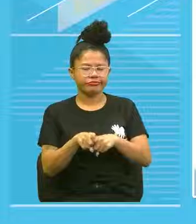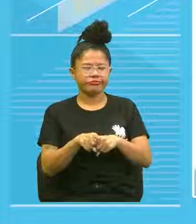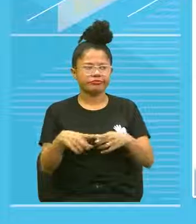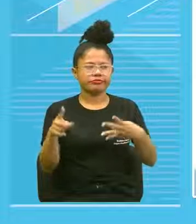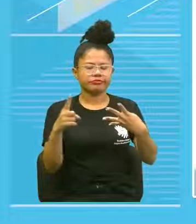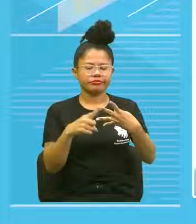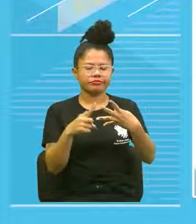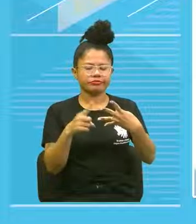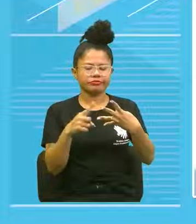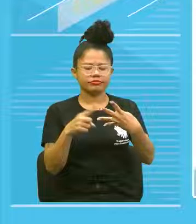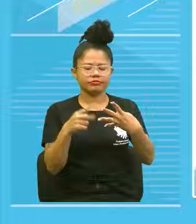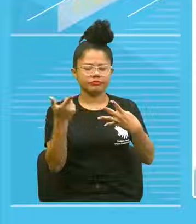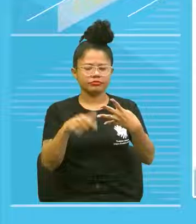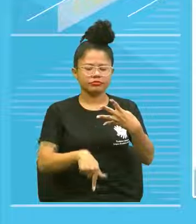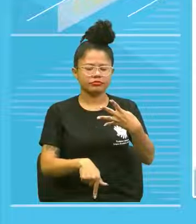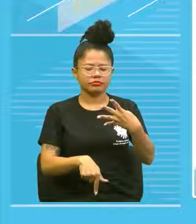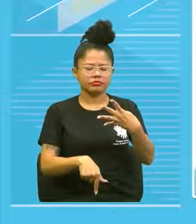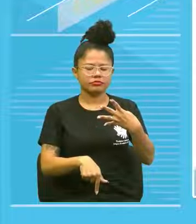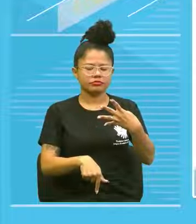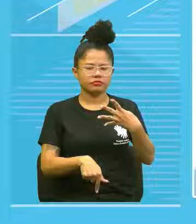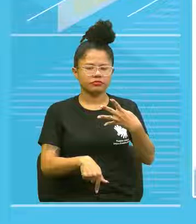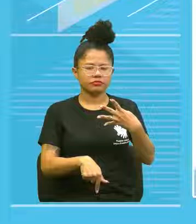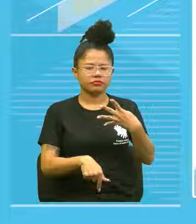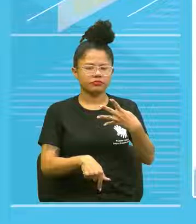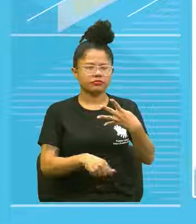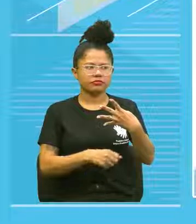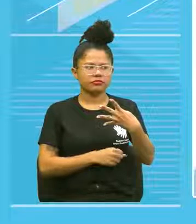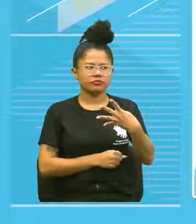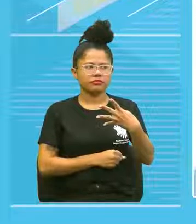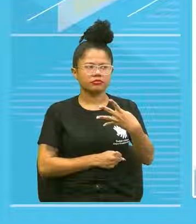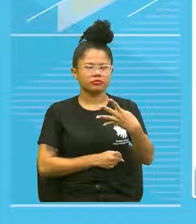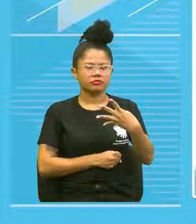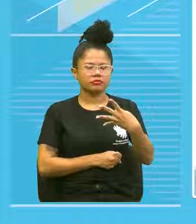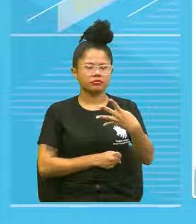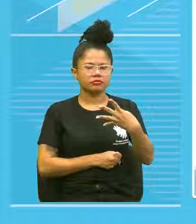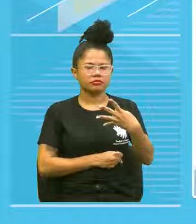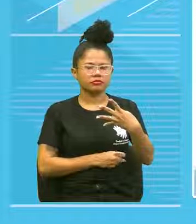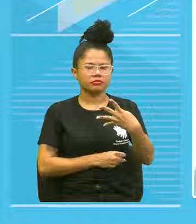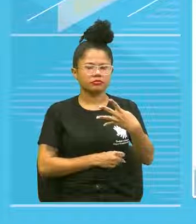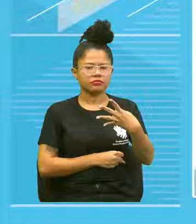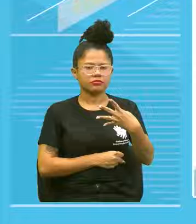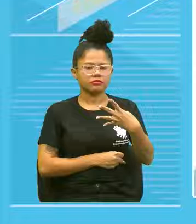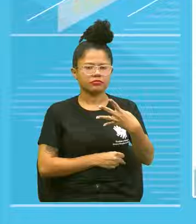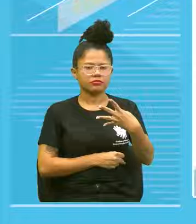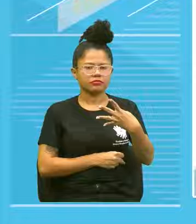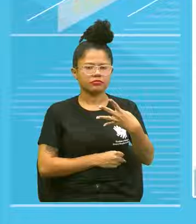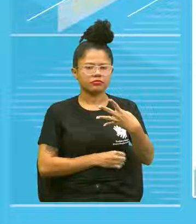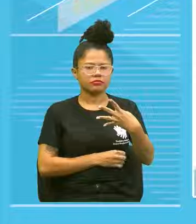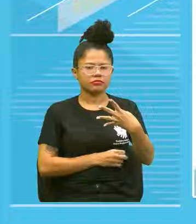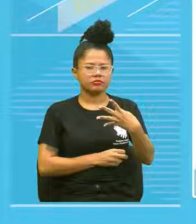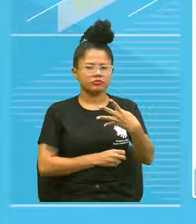a outra biomassa é o bio diesel